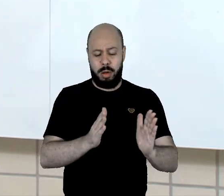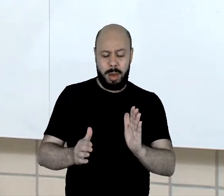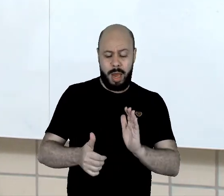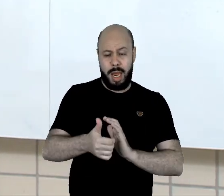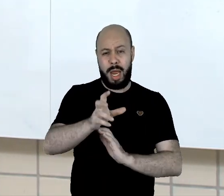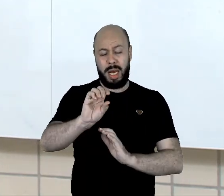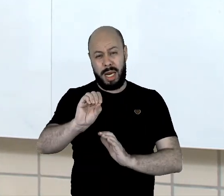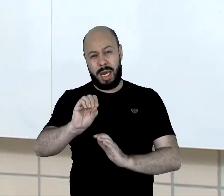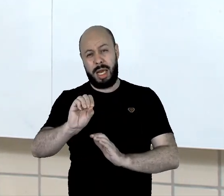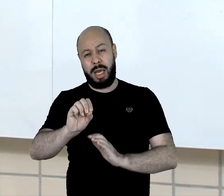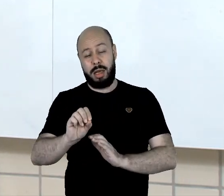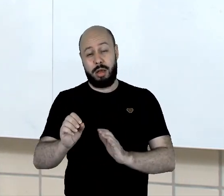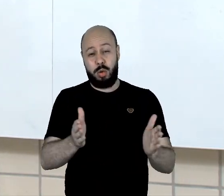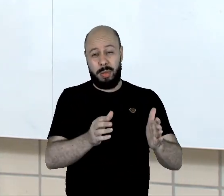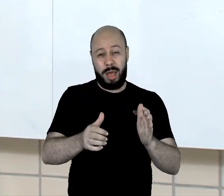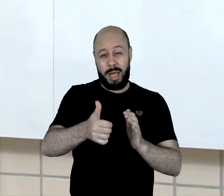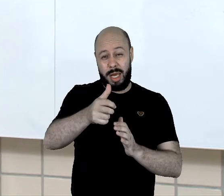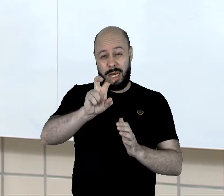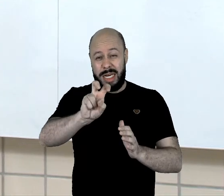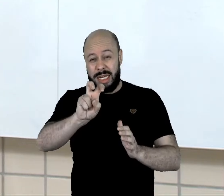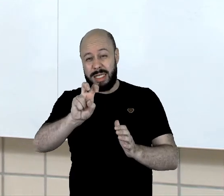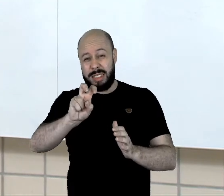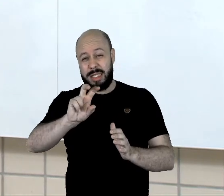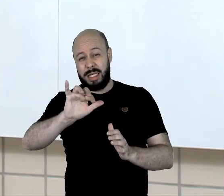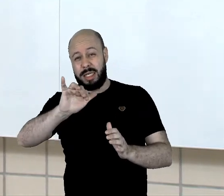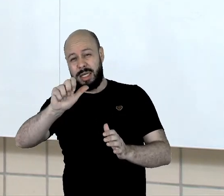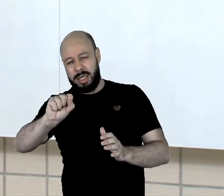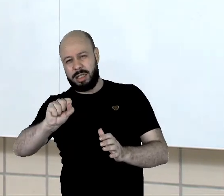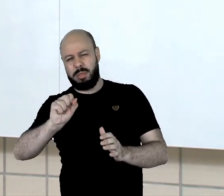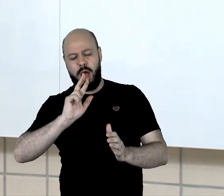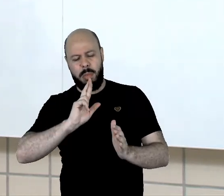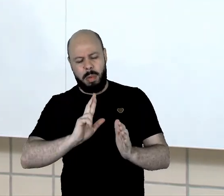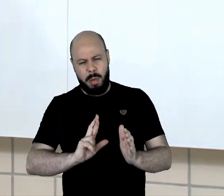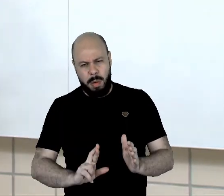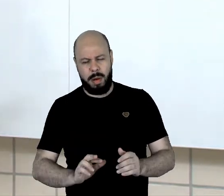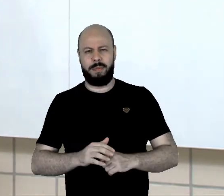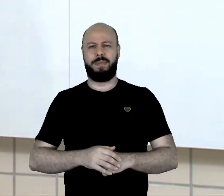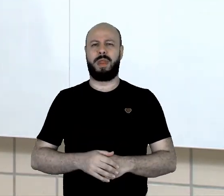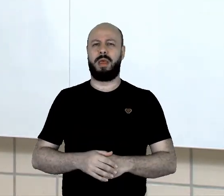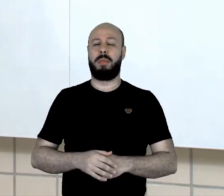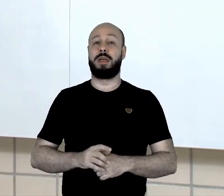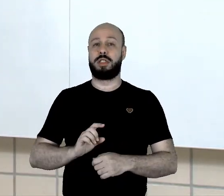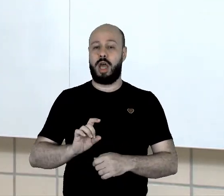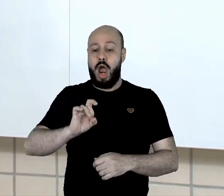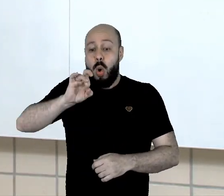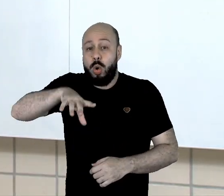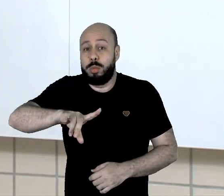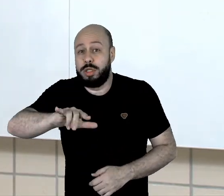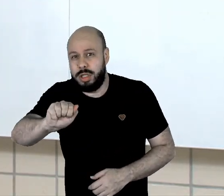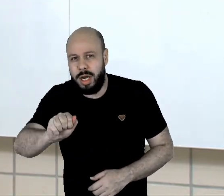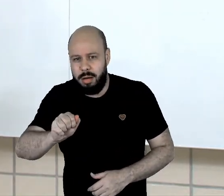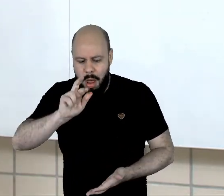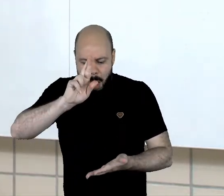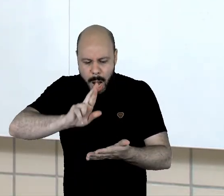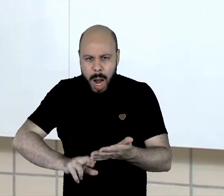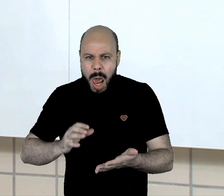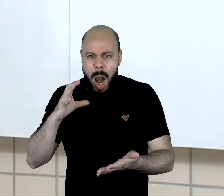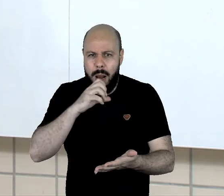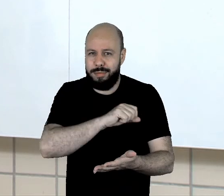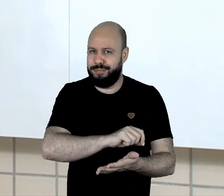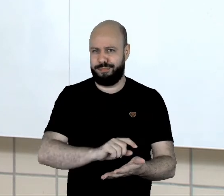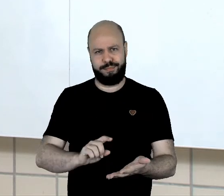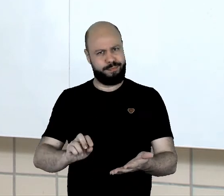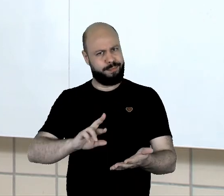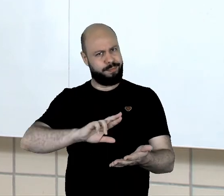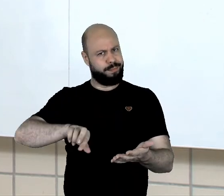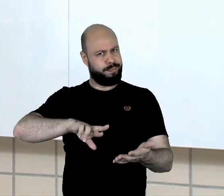para responder as atividades de cada bloco. É claro que não deve deixar para os últimos dias, para depois fazer ali